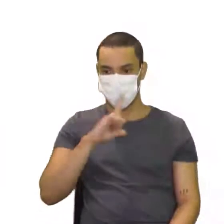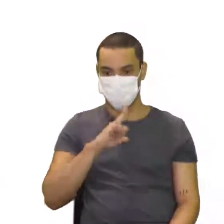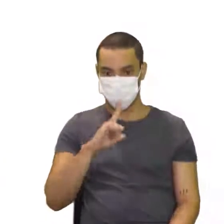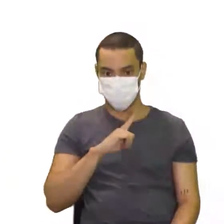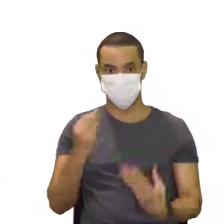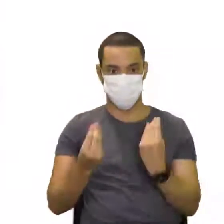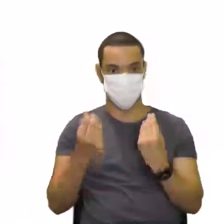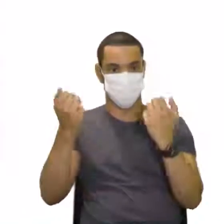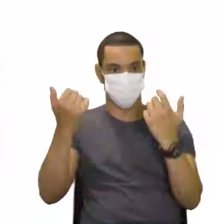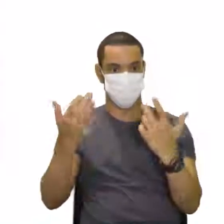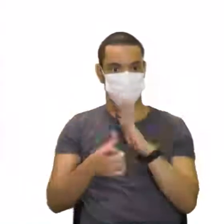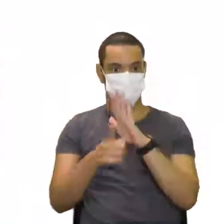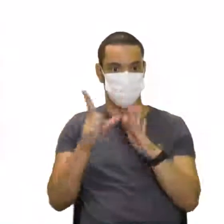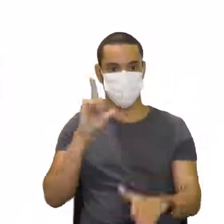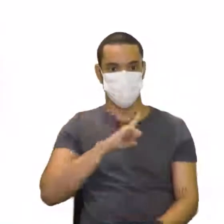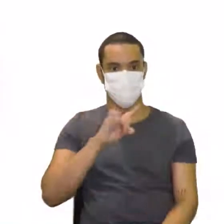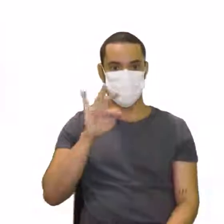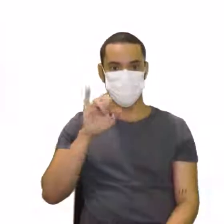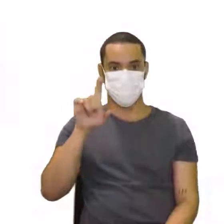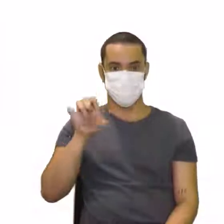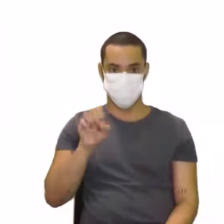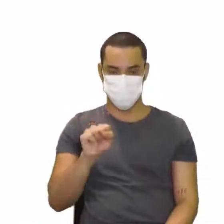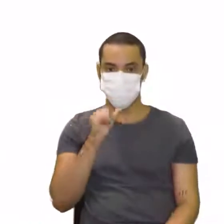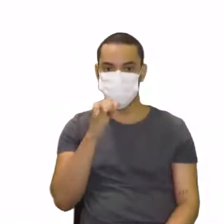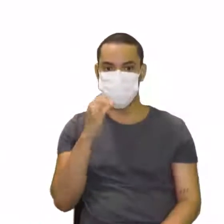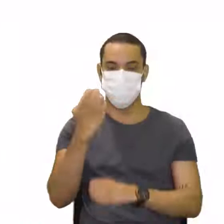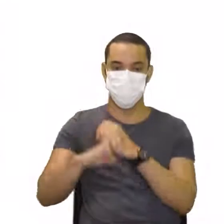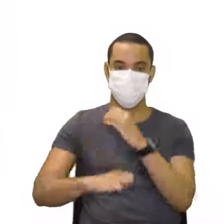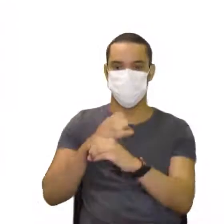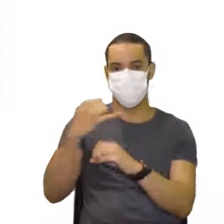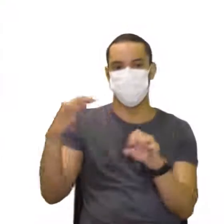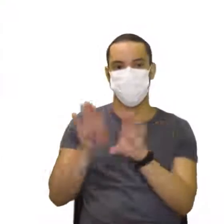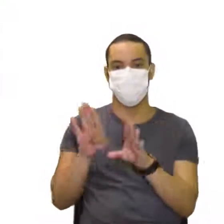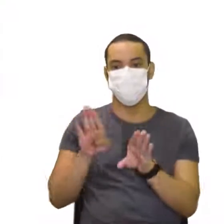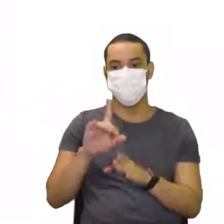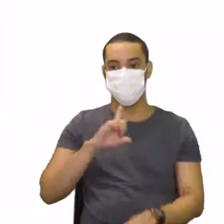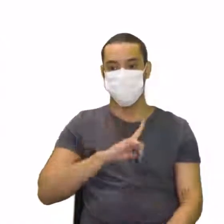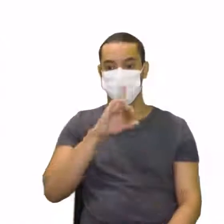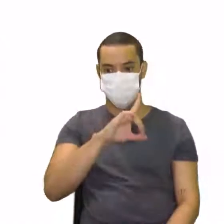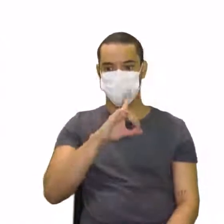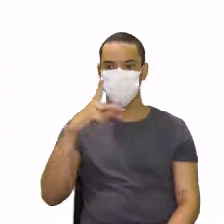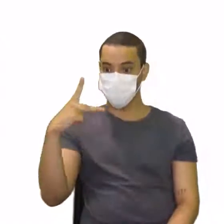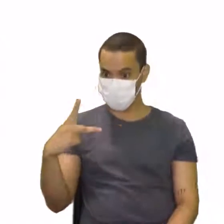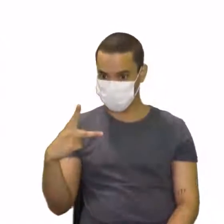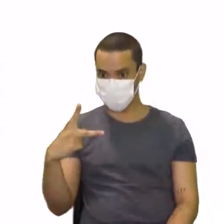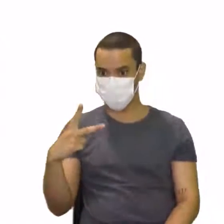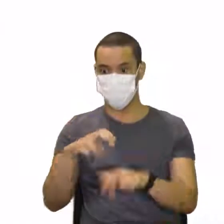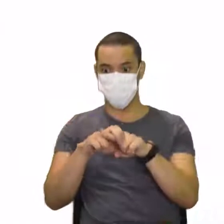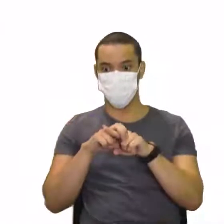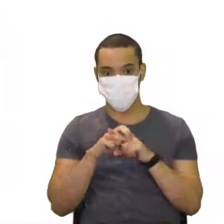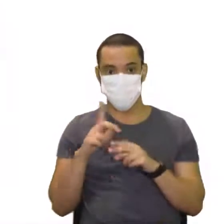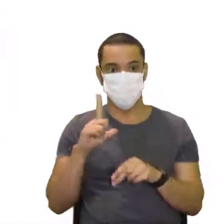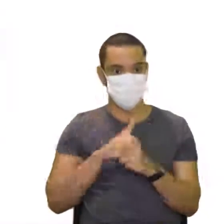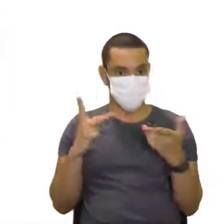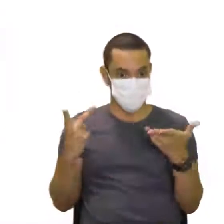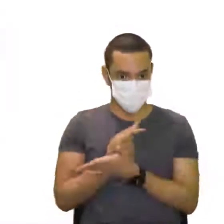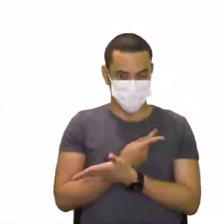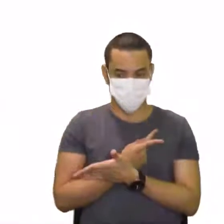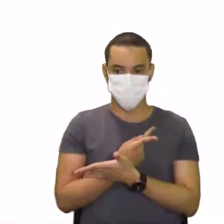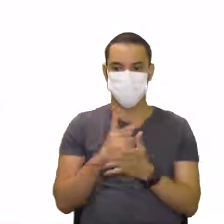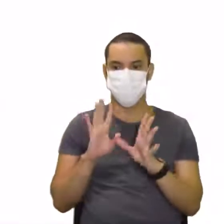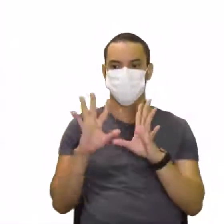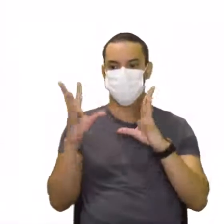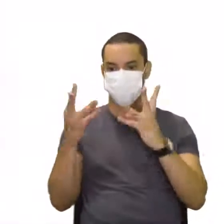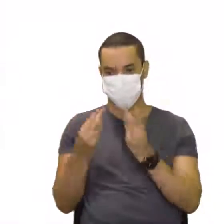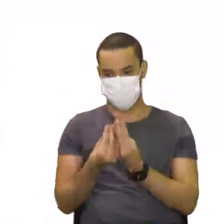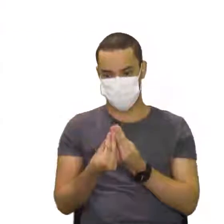falei para vocês, feixes de elétrons acelerados por uma diferença de potencial. Ao serem aceleradas, as